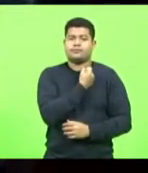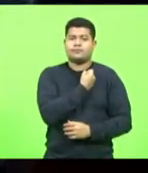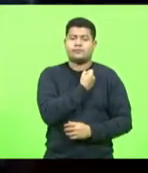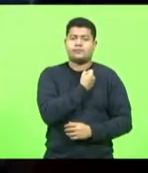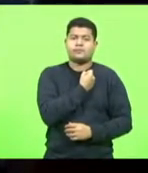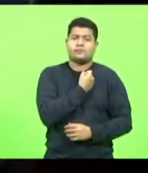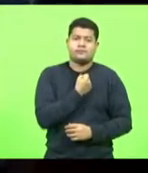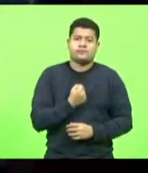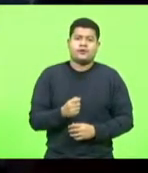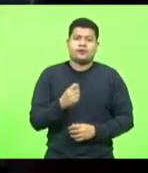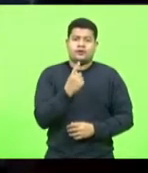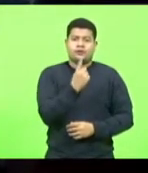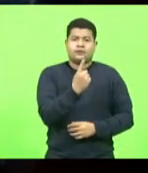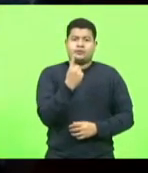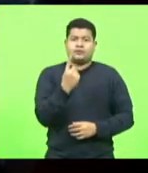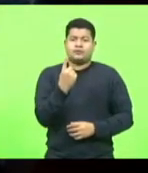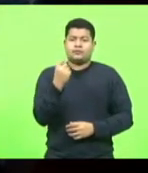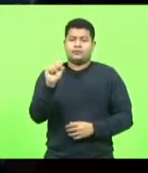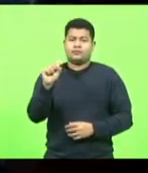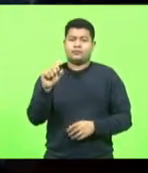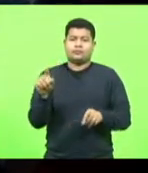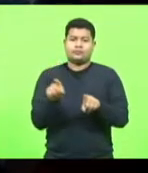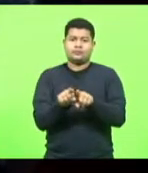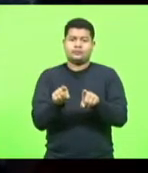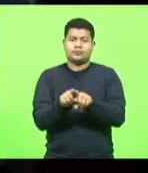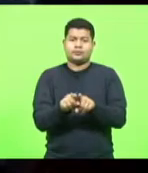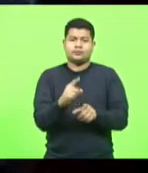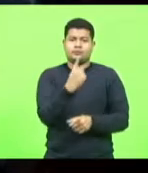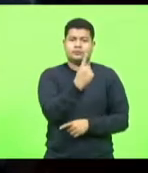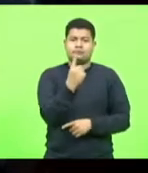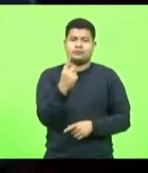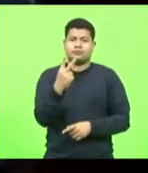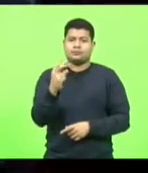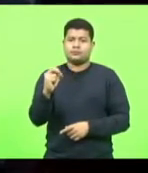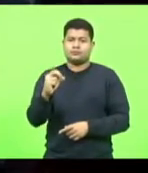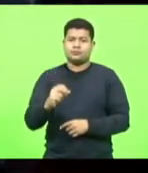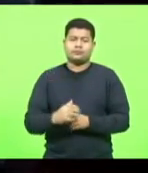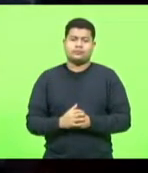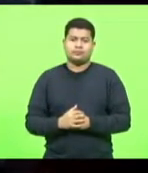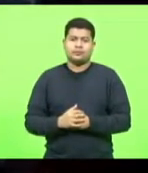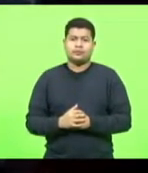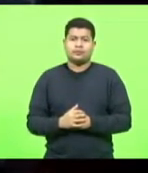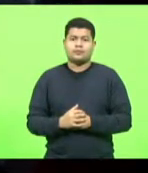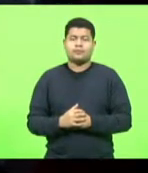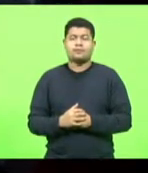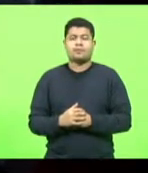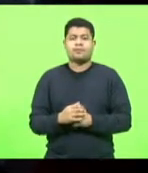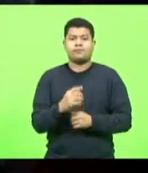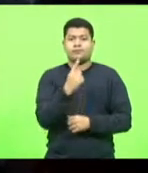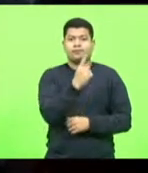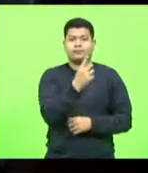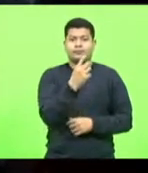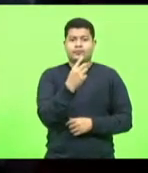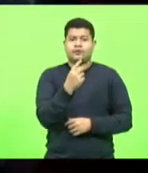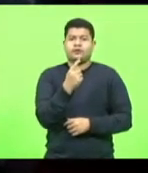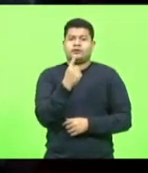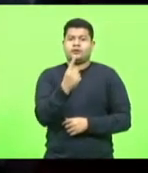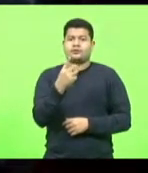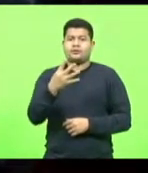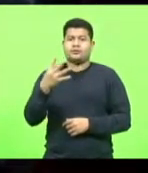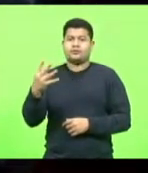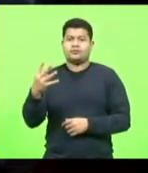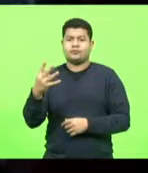1118 e 1120 a 1144-2021.